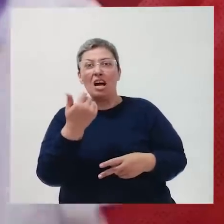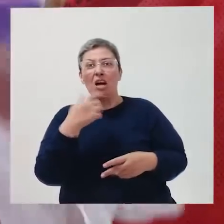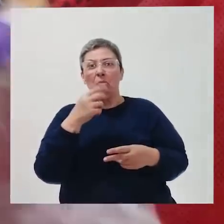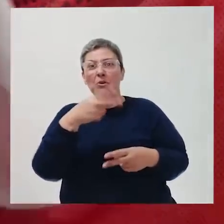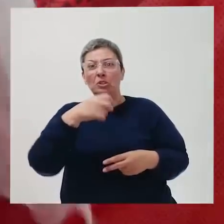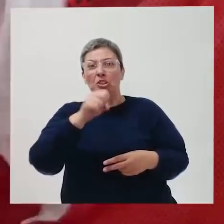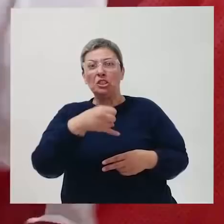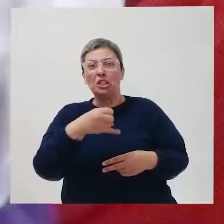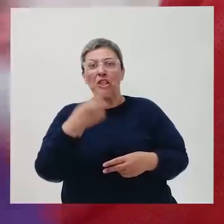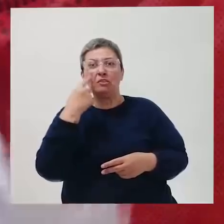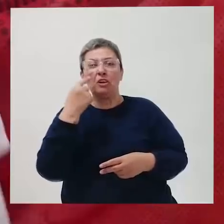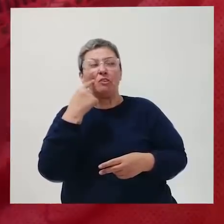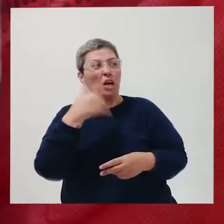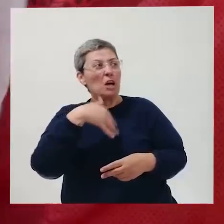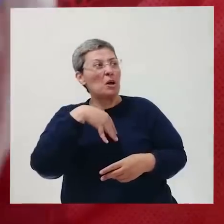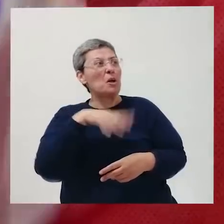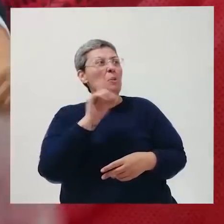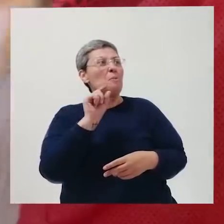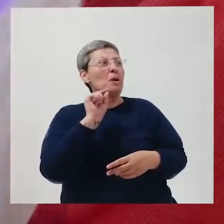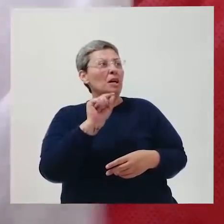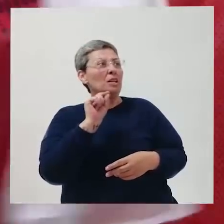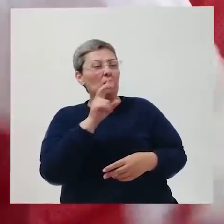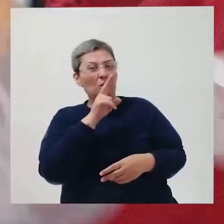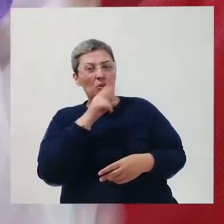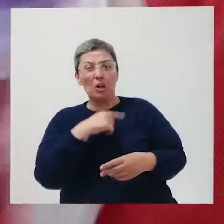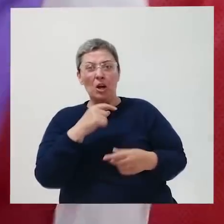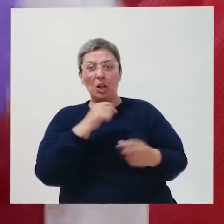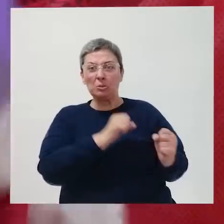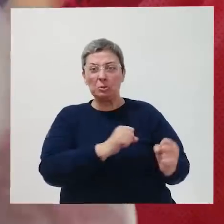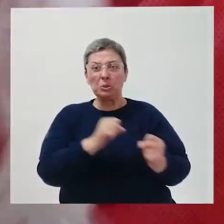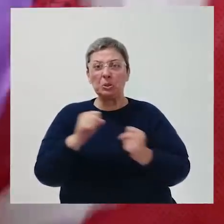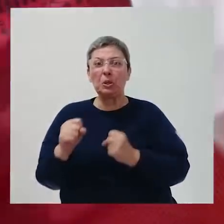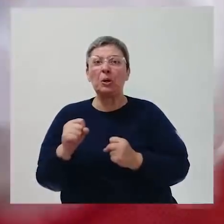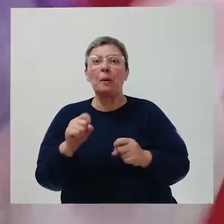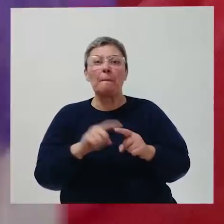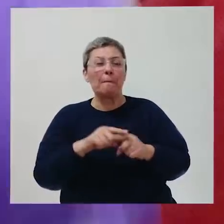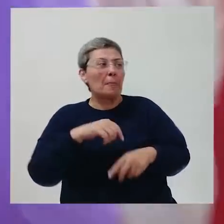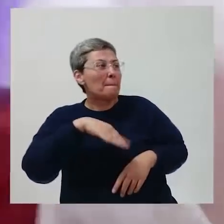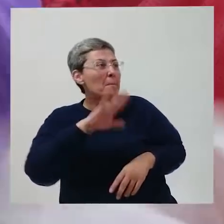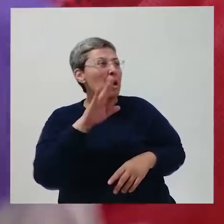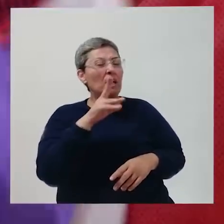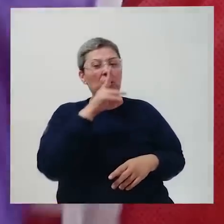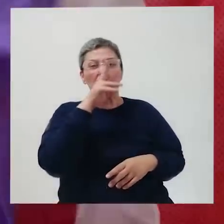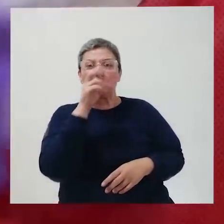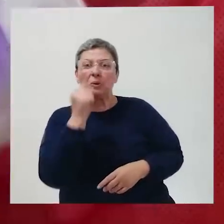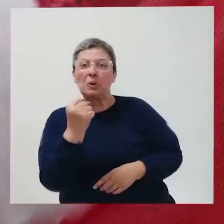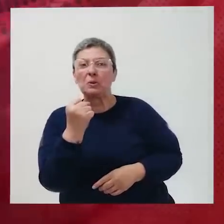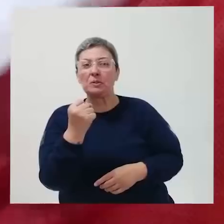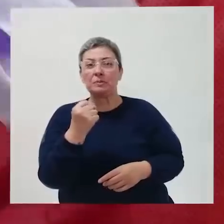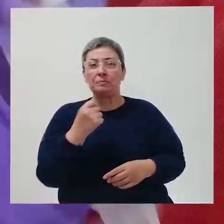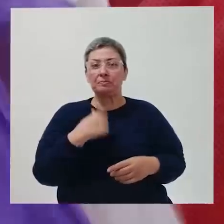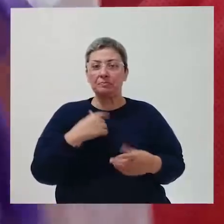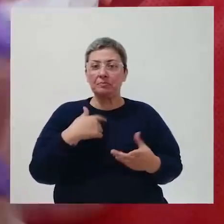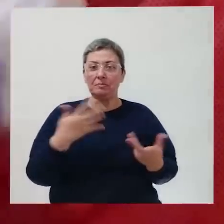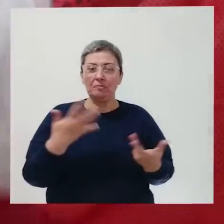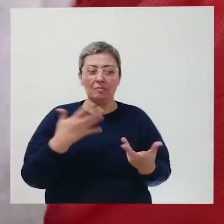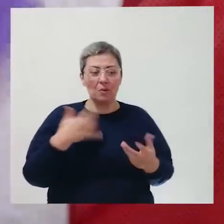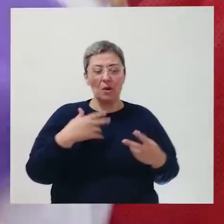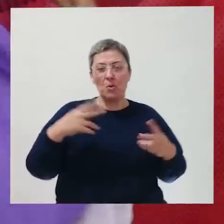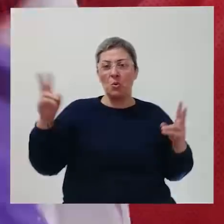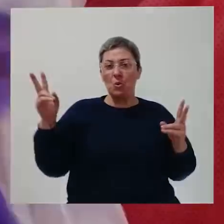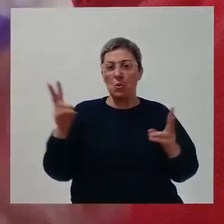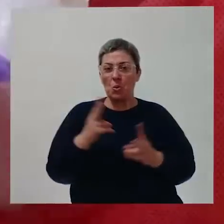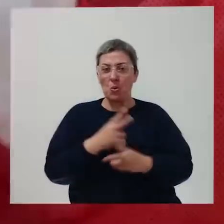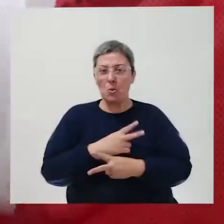vamos ver quem é que é mais poderoso, mais forte. E nisso